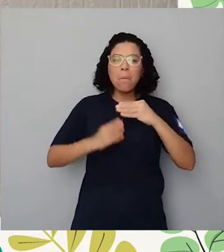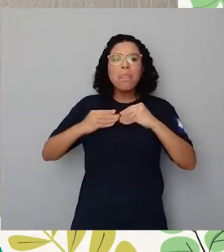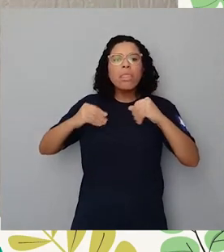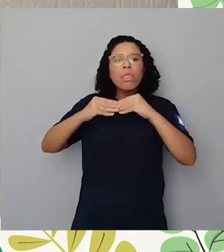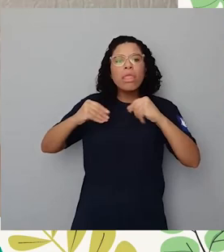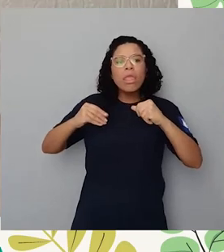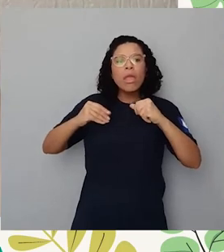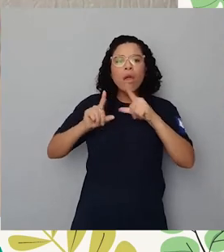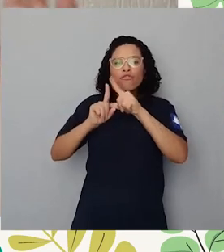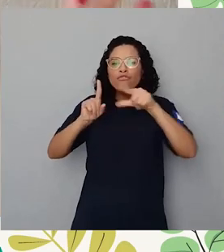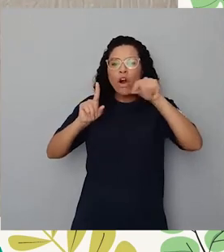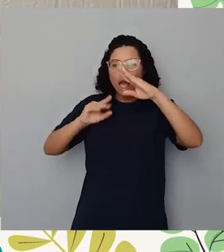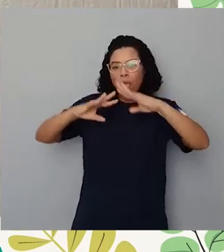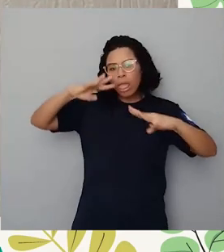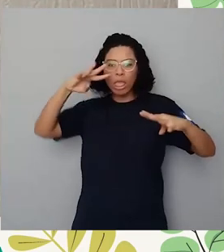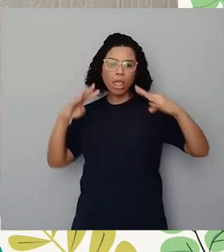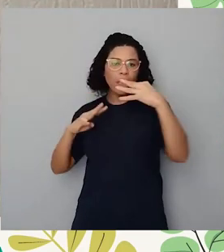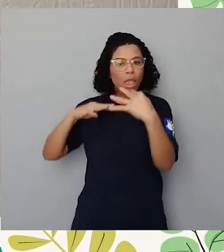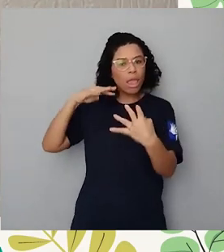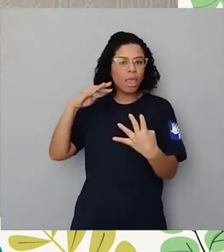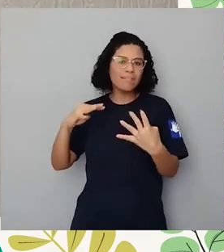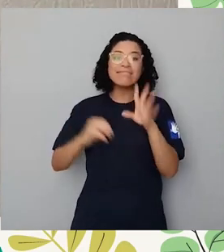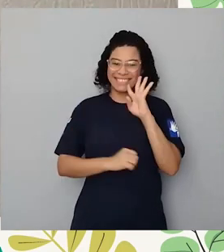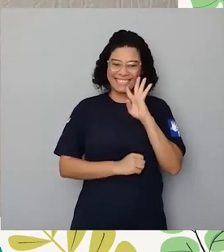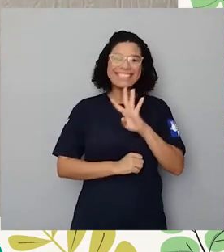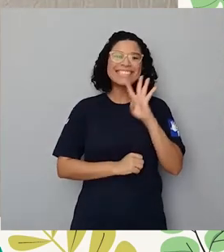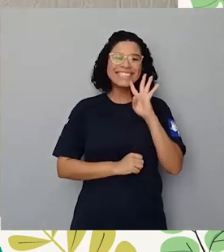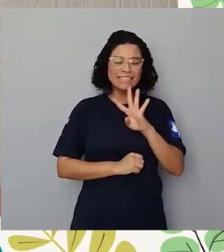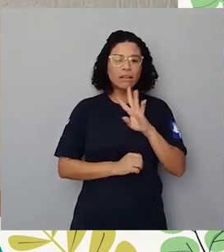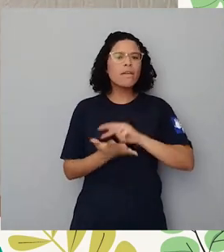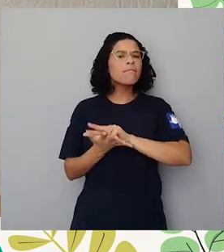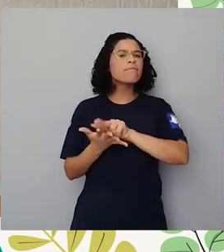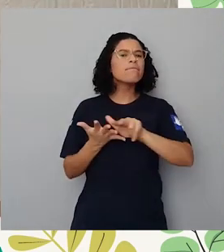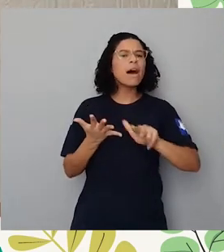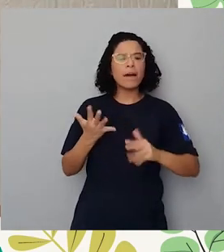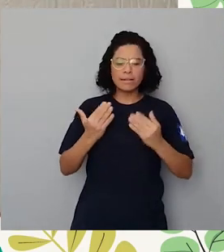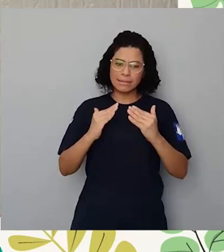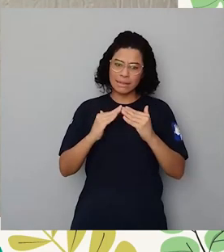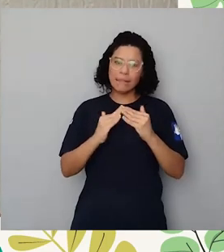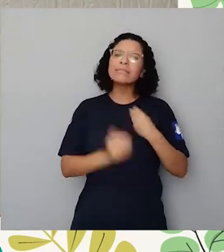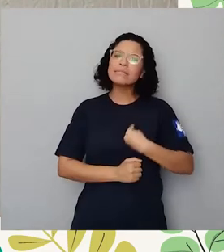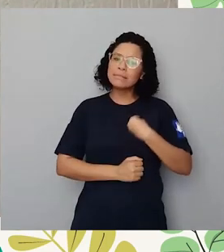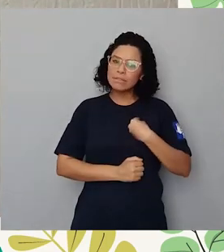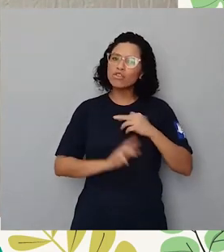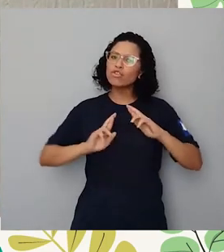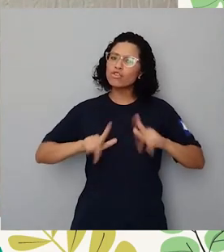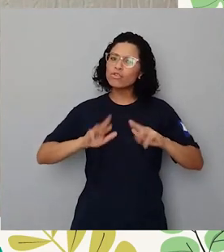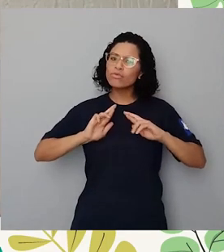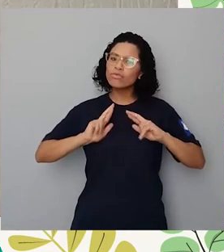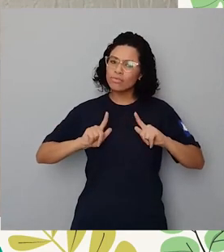barro, cobertas com folhas de palmeiras. Bem legal, né? Existem vários tipos de casa, vocês